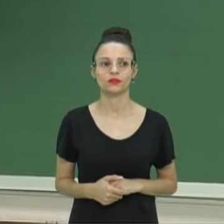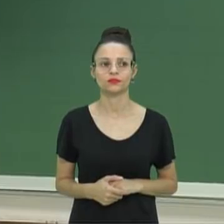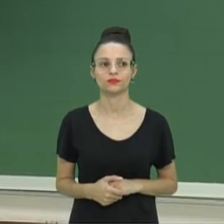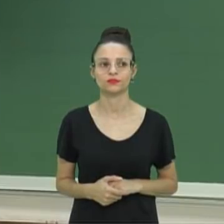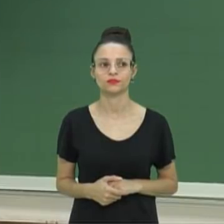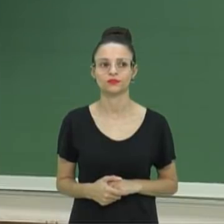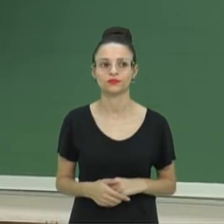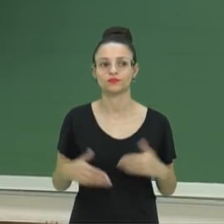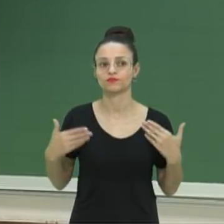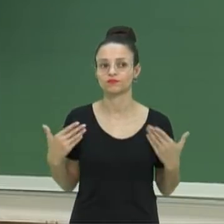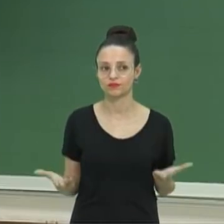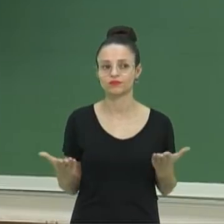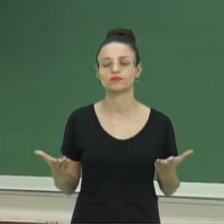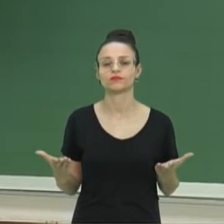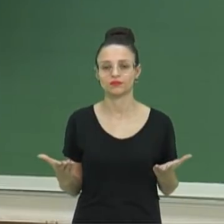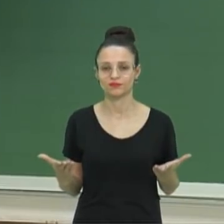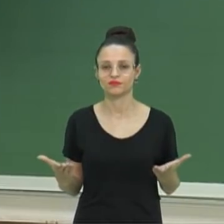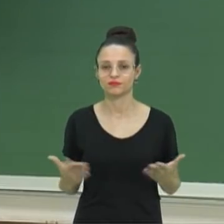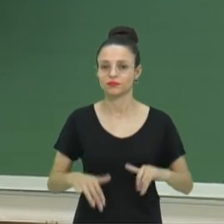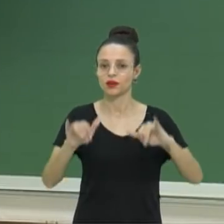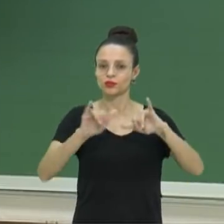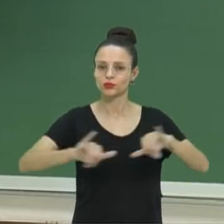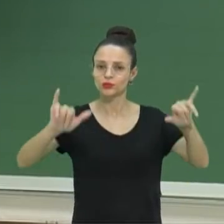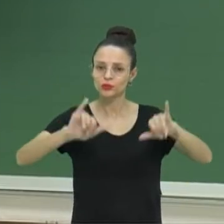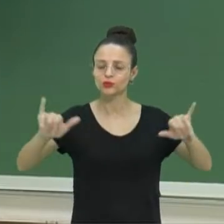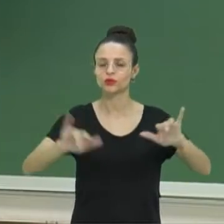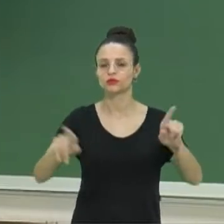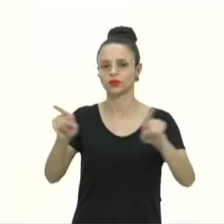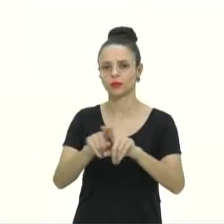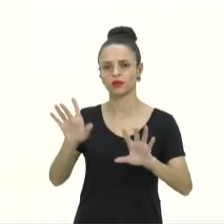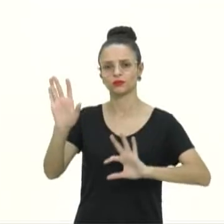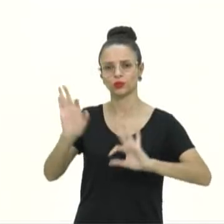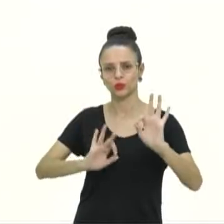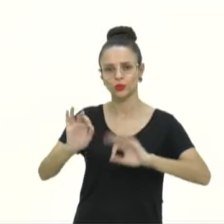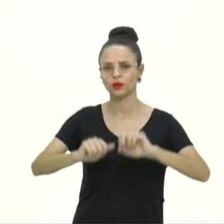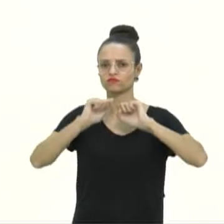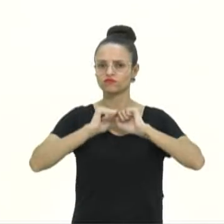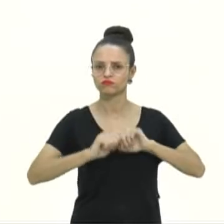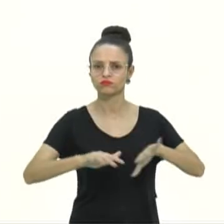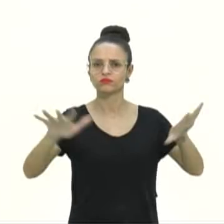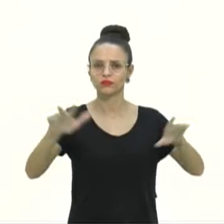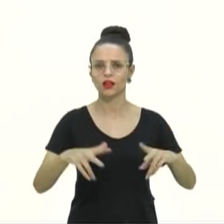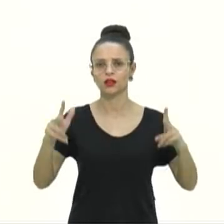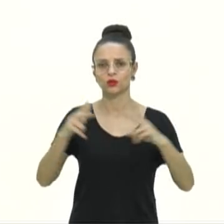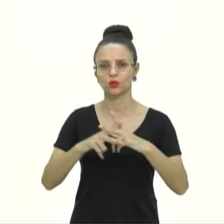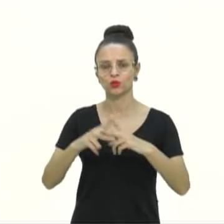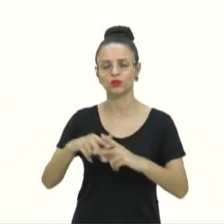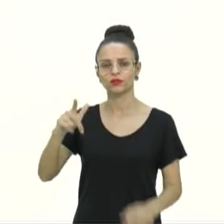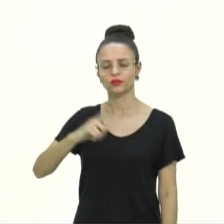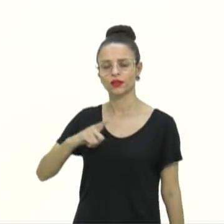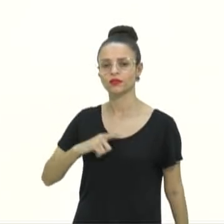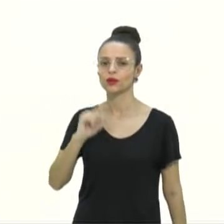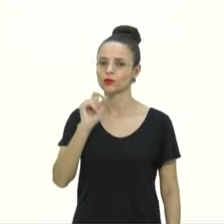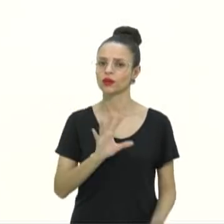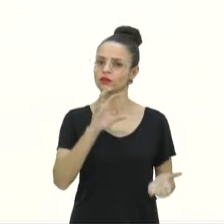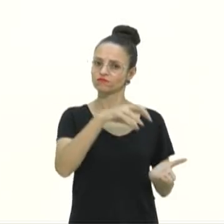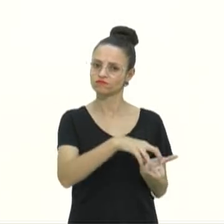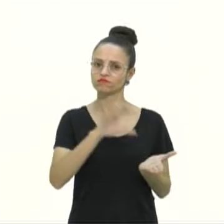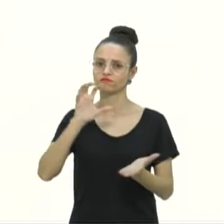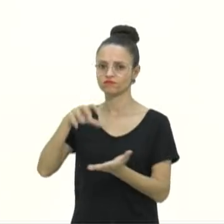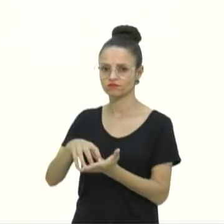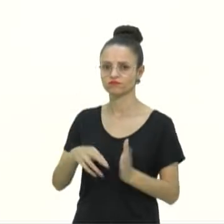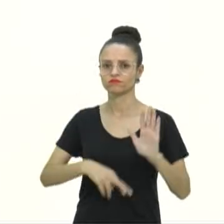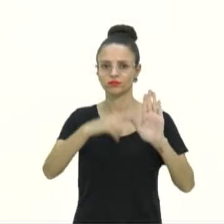Então para divulgar, para organizar e difundir o wrestling, nós temos as entidades que a regulamentam. Então,